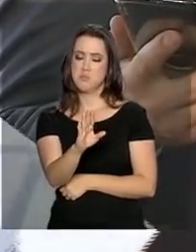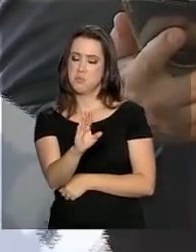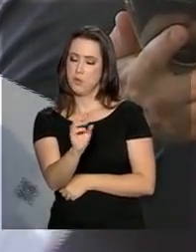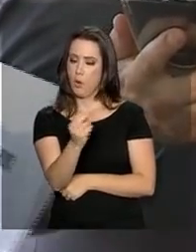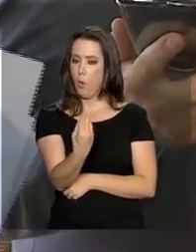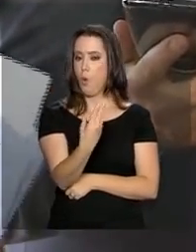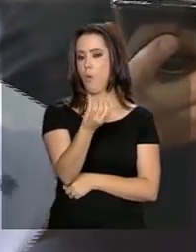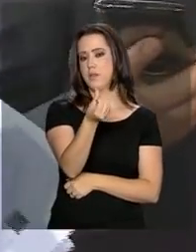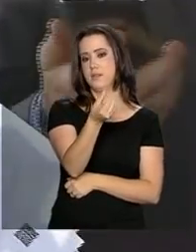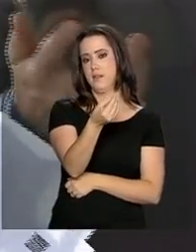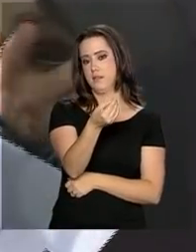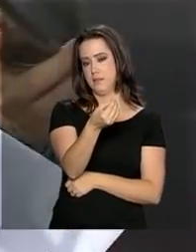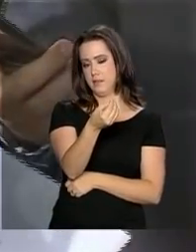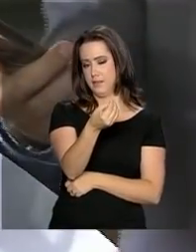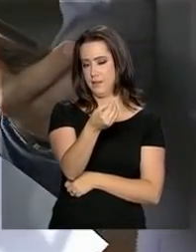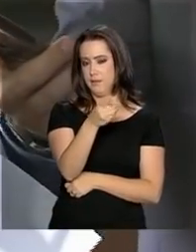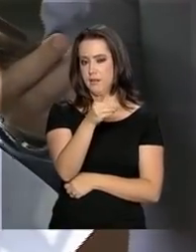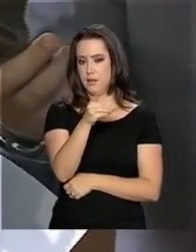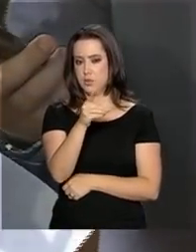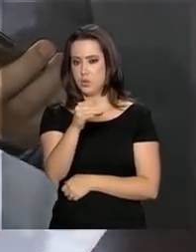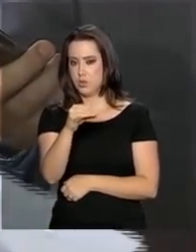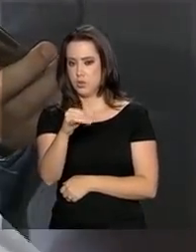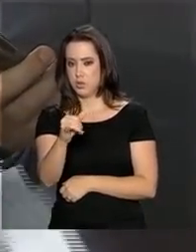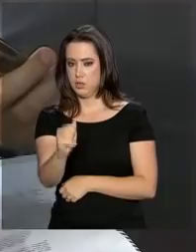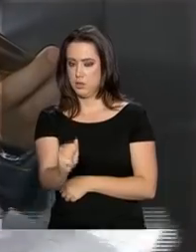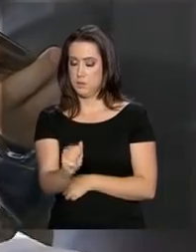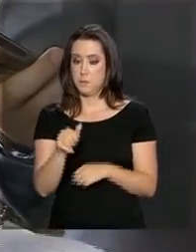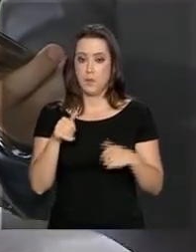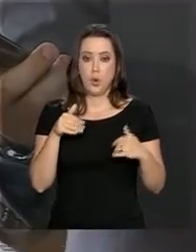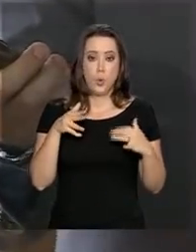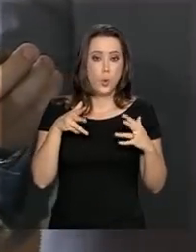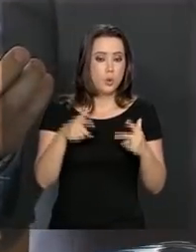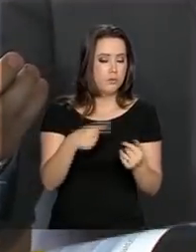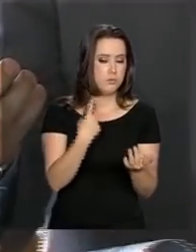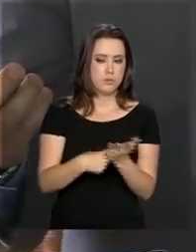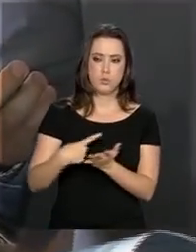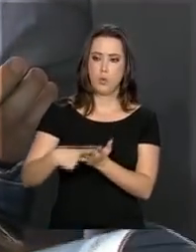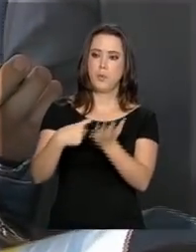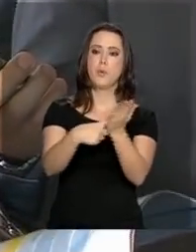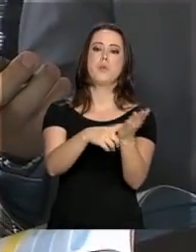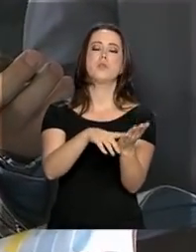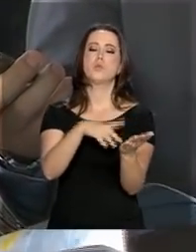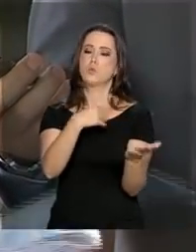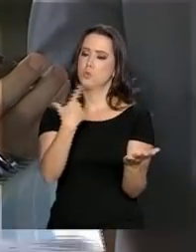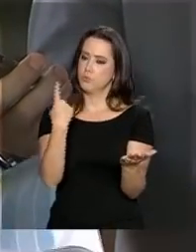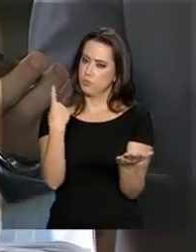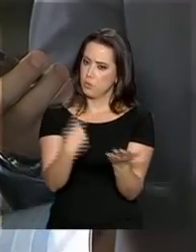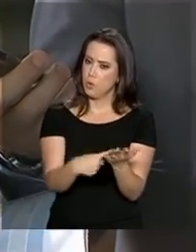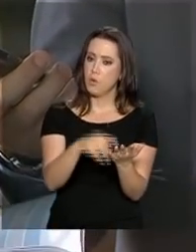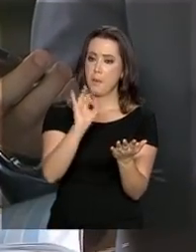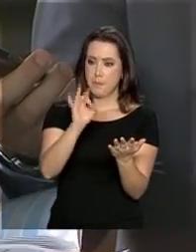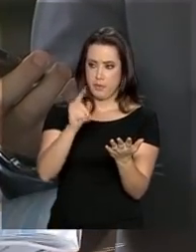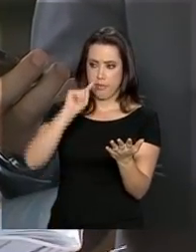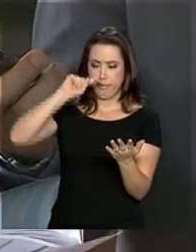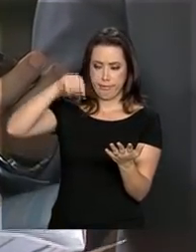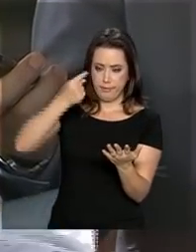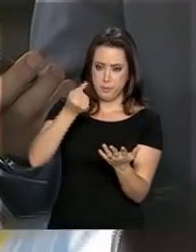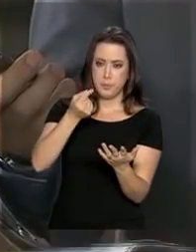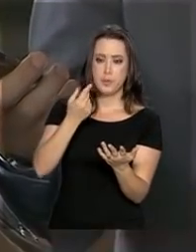de tal forma que todos aqueles compromissos que o governo vai assumir eles serão é